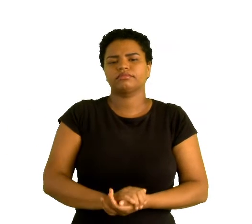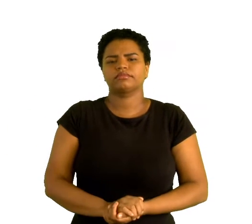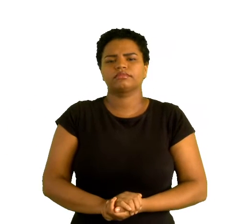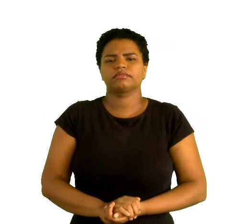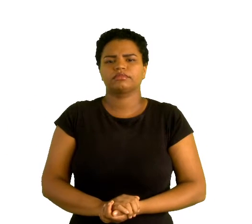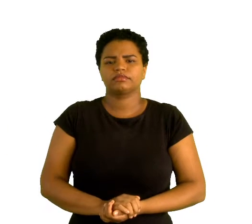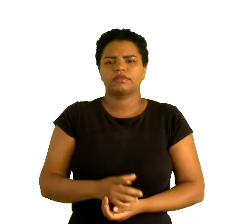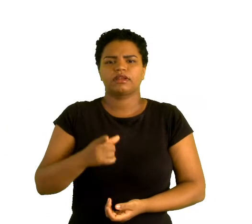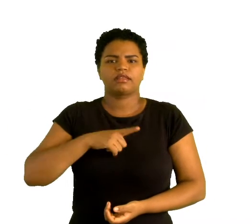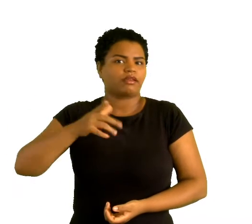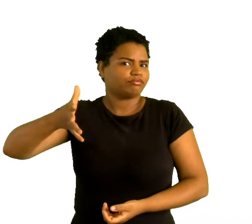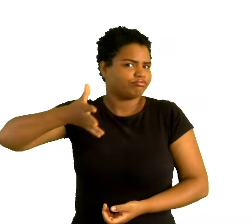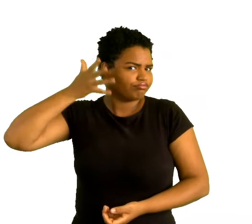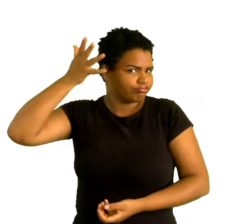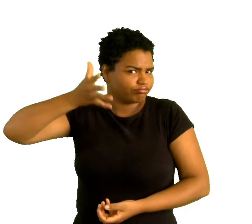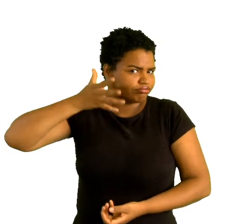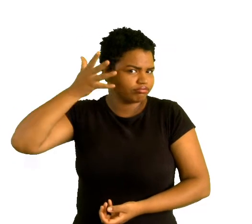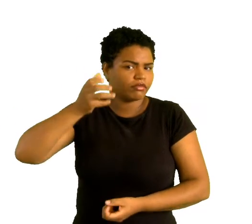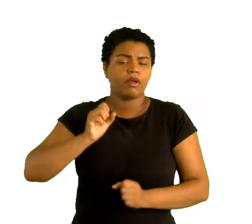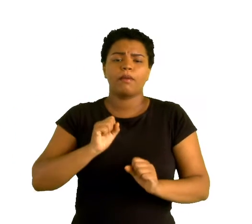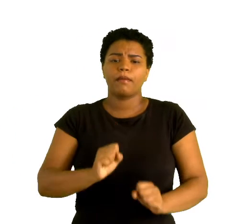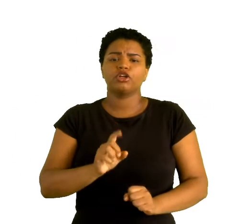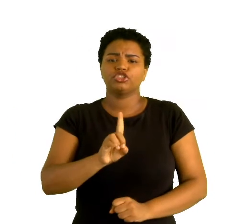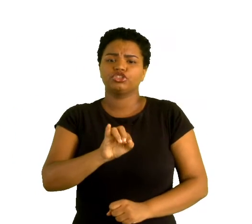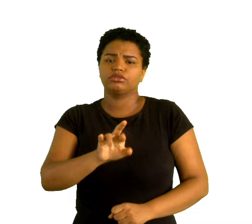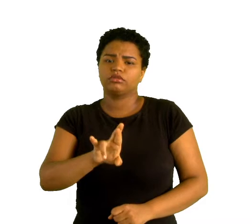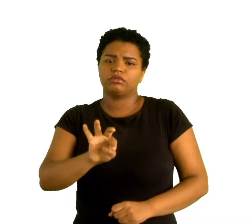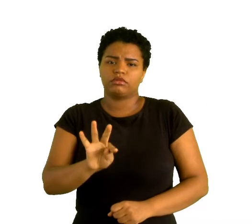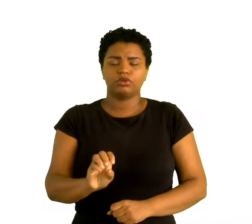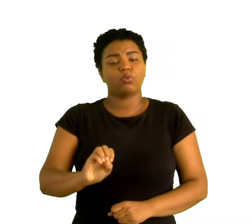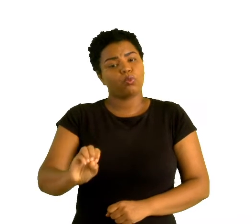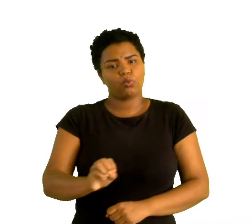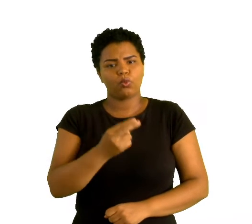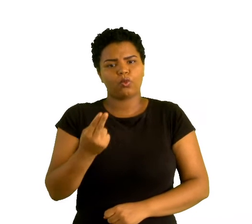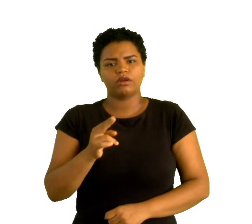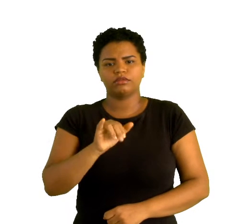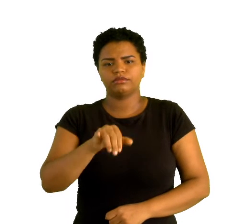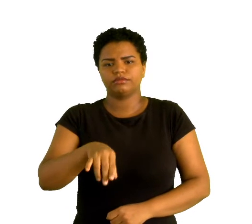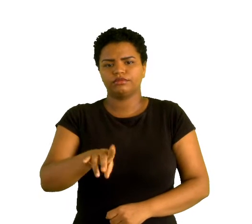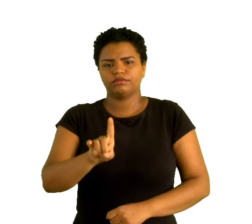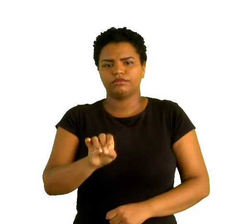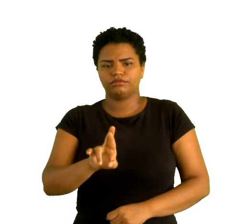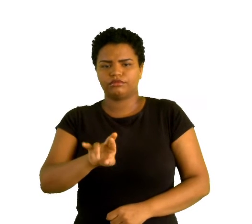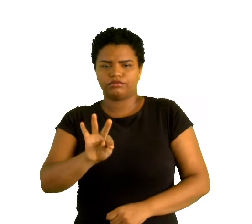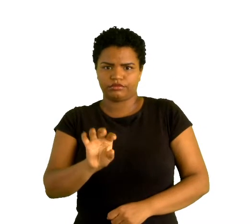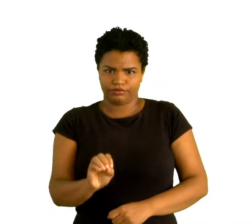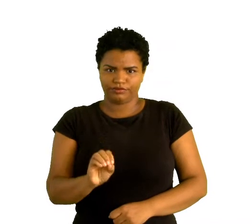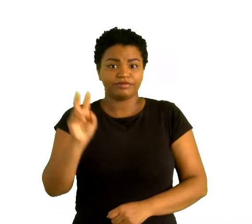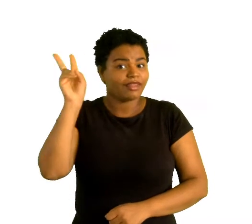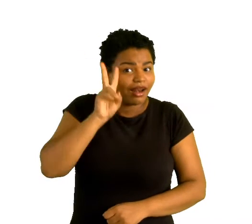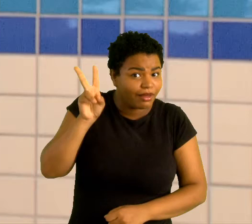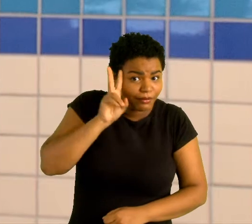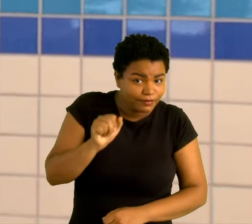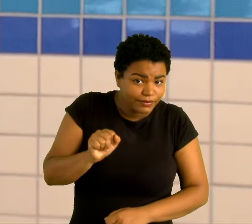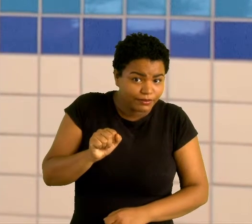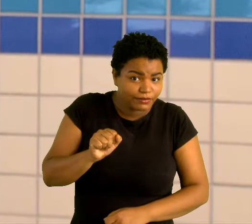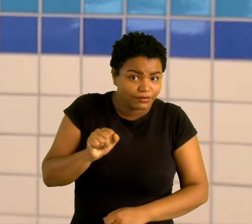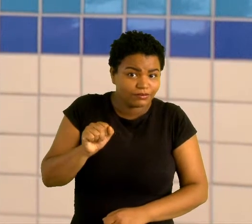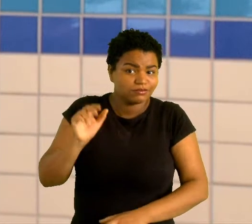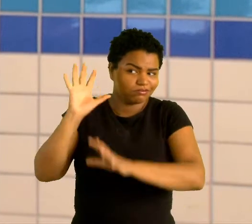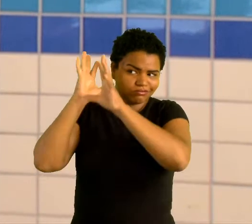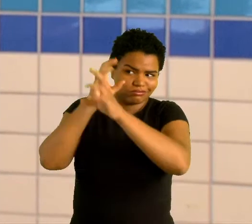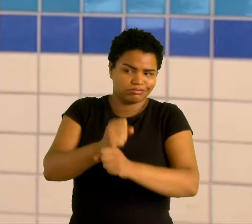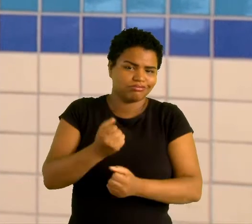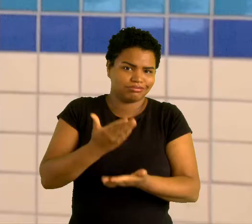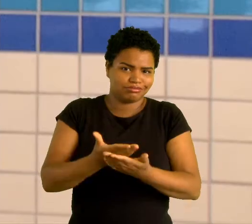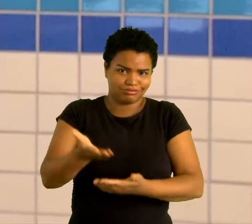um discurso que pode ser direto e indireto. Lembraram? Recapitularam a aula